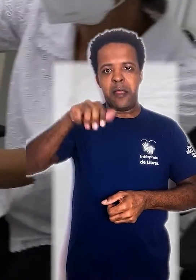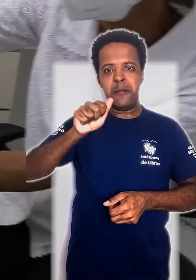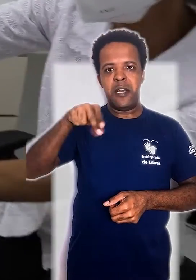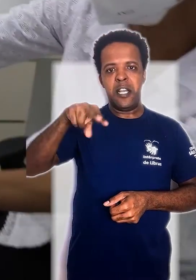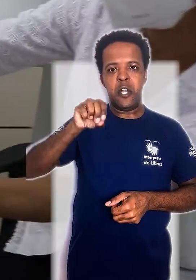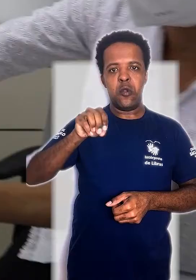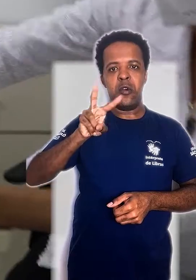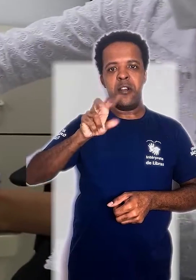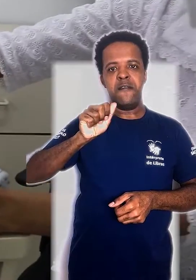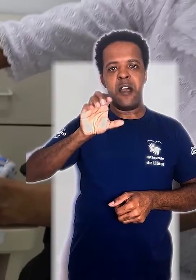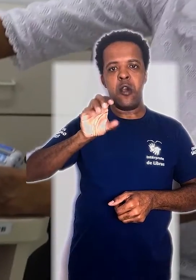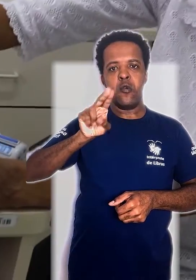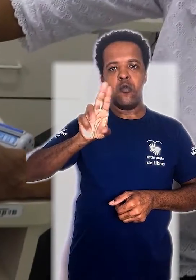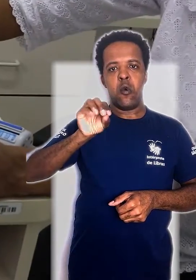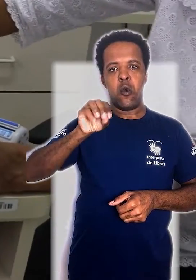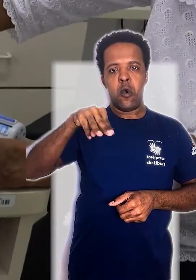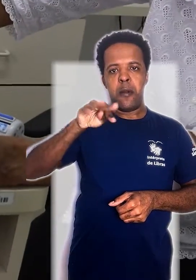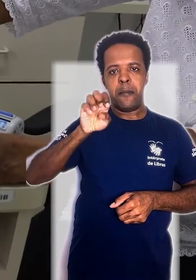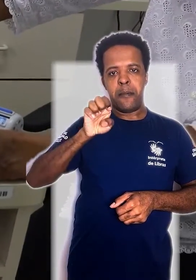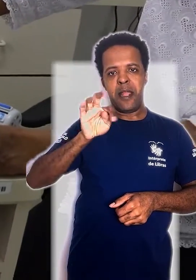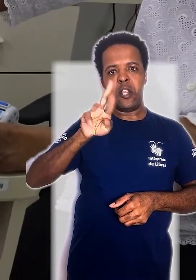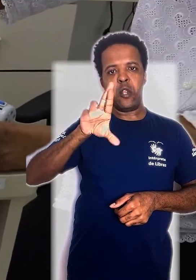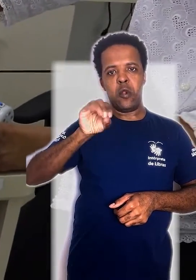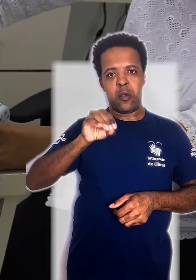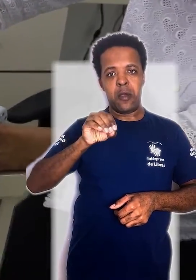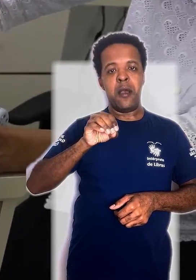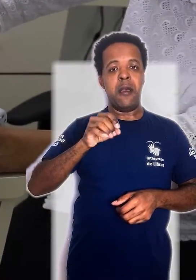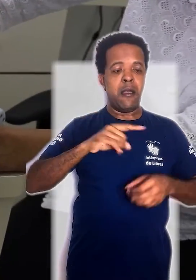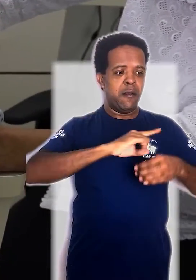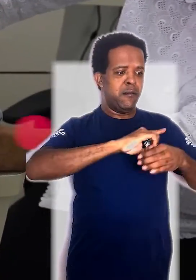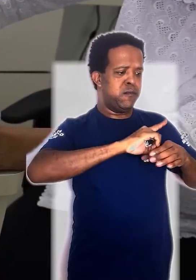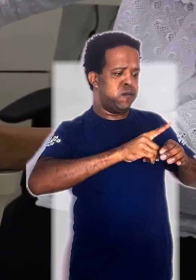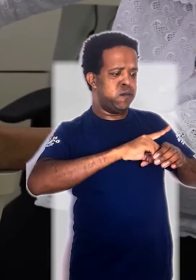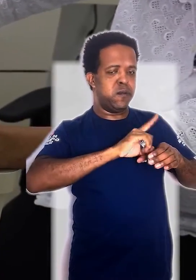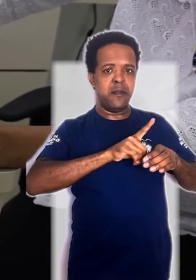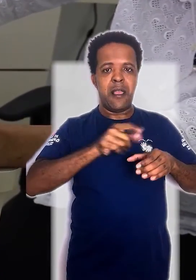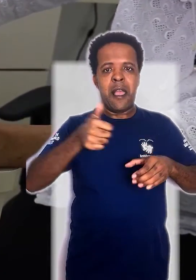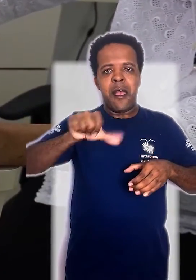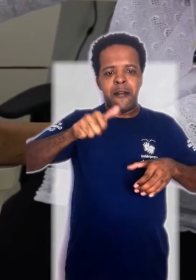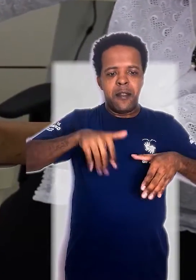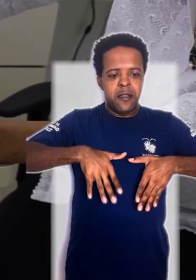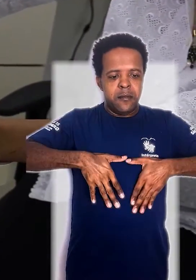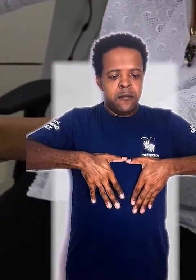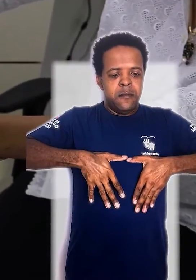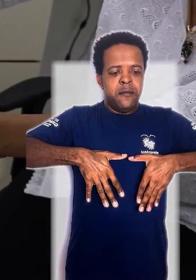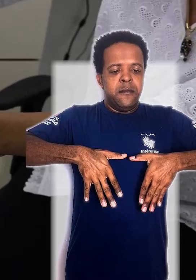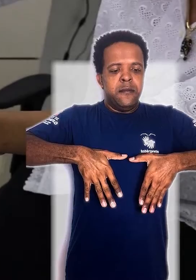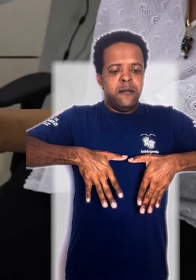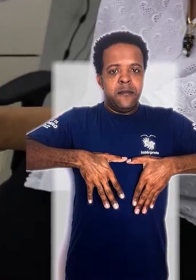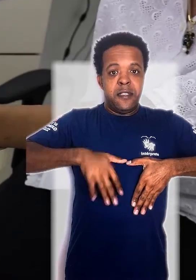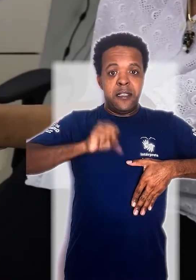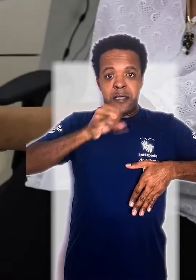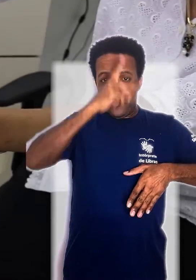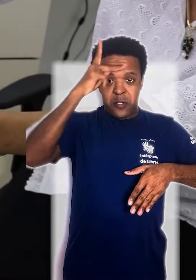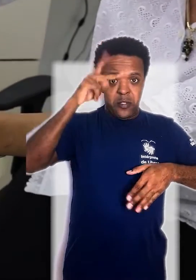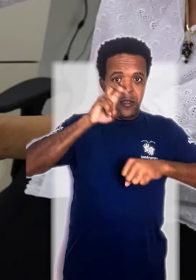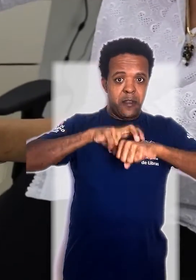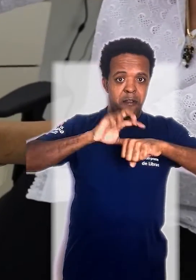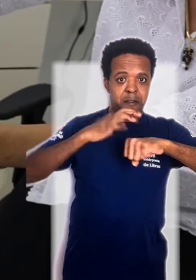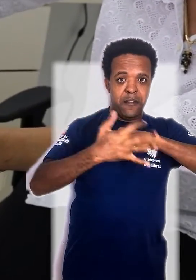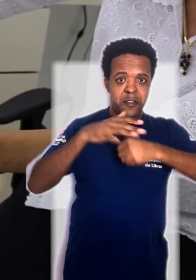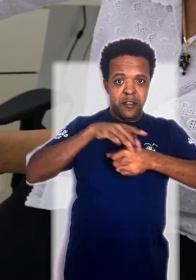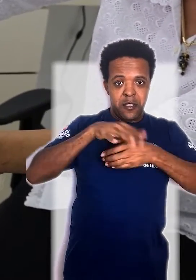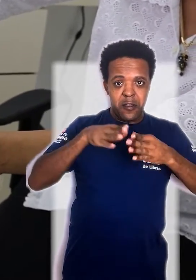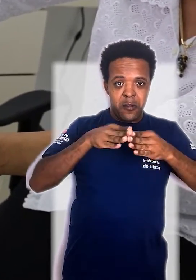Este equipamento aqui, ó, é o manovacômetro analógico. Ele avalia a força da musculatura respiratória, né? Se